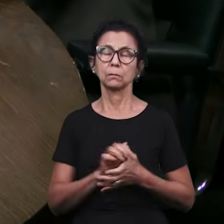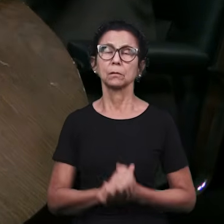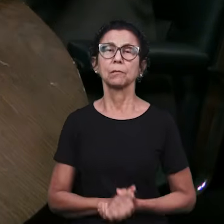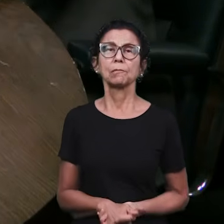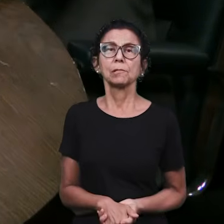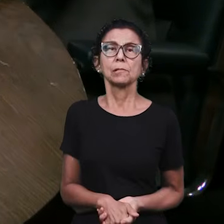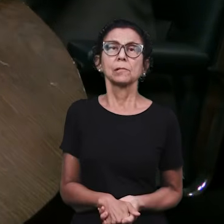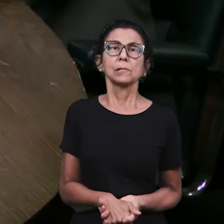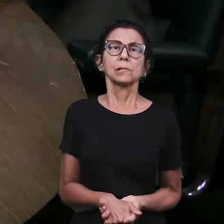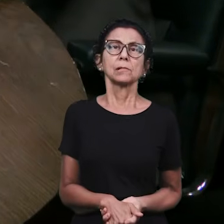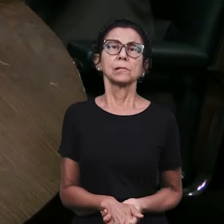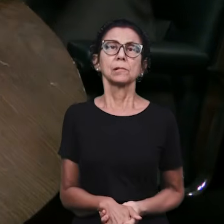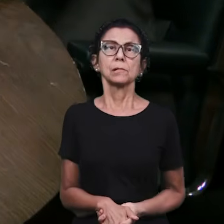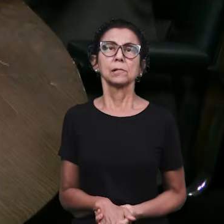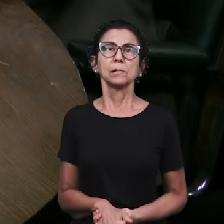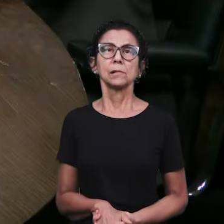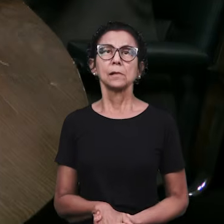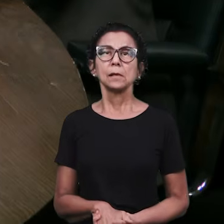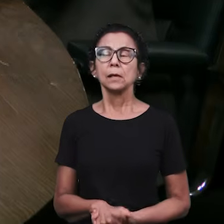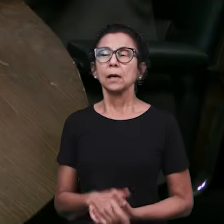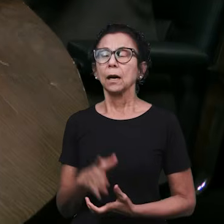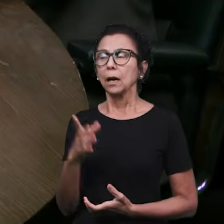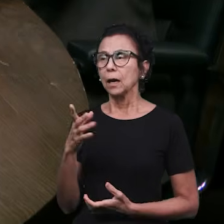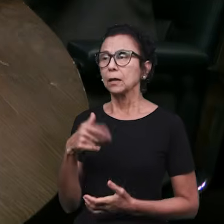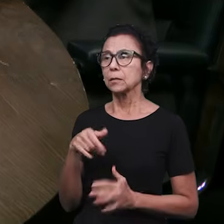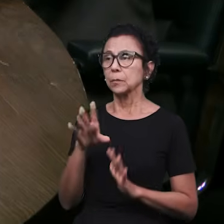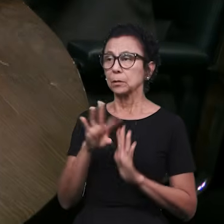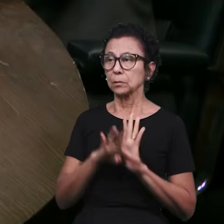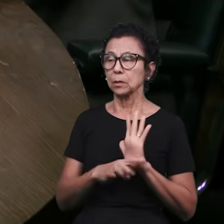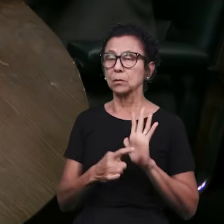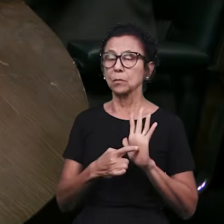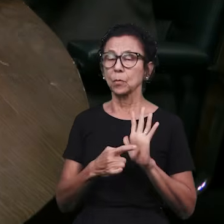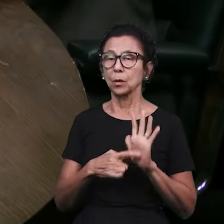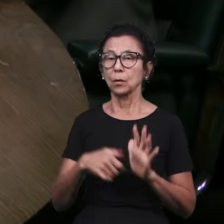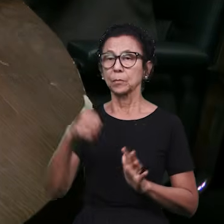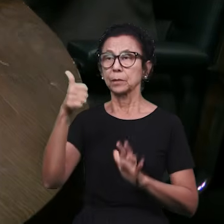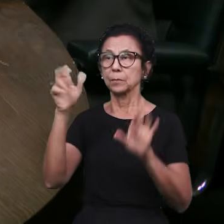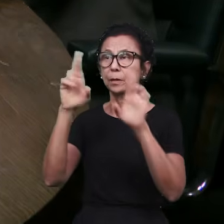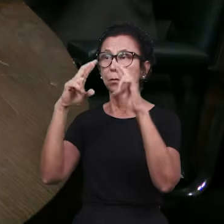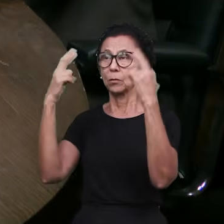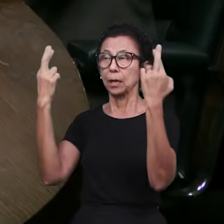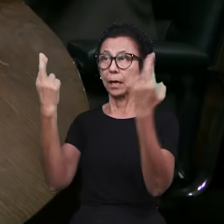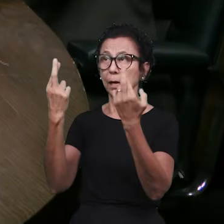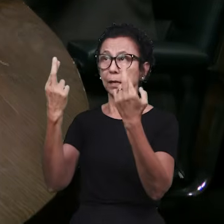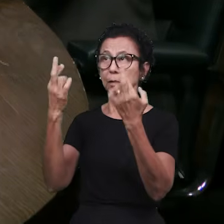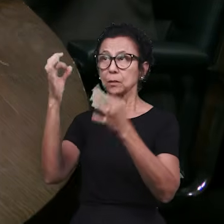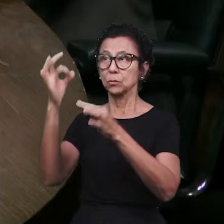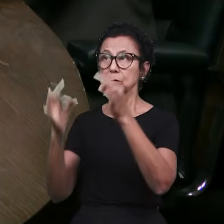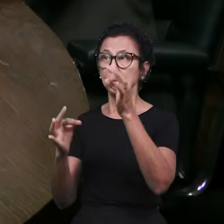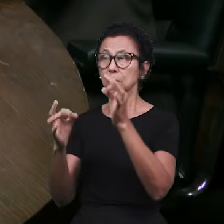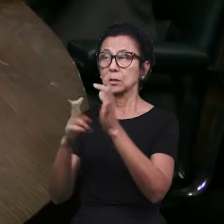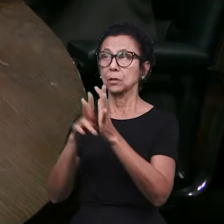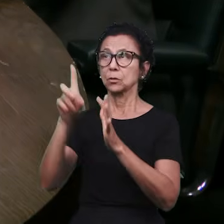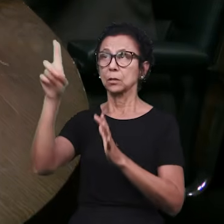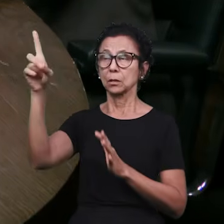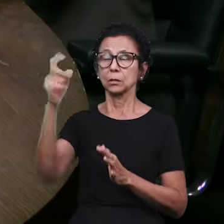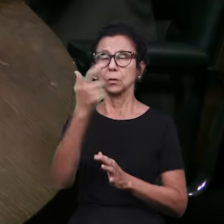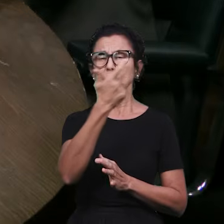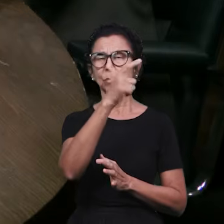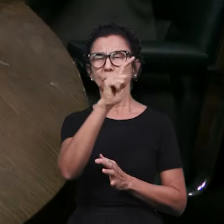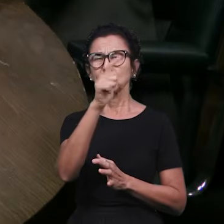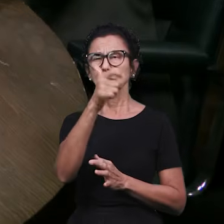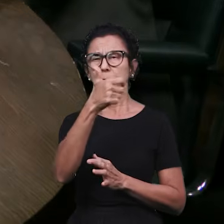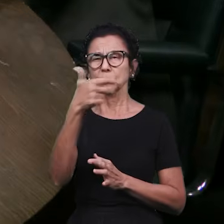até até daquele texto, né? Buscai primeiro o reino de Deus, a sua justiça, e todas as demais todas coisas as coisas